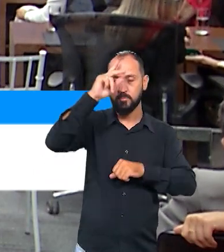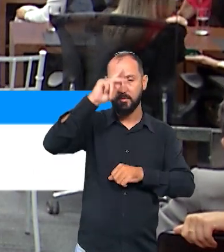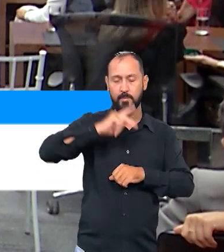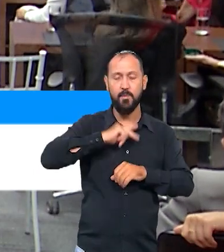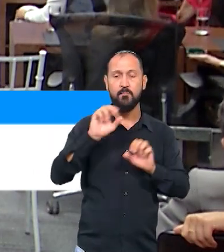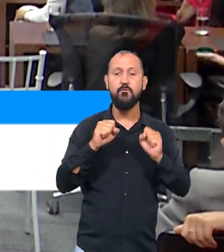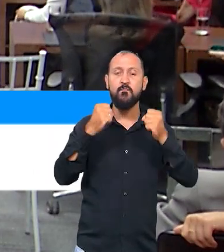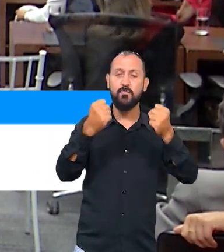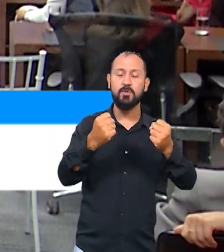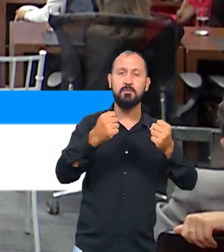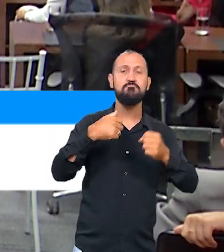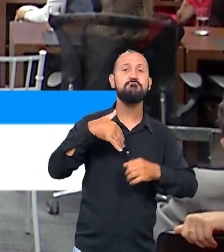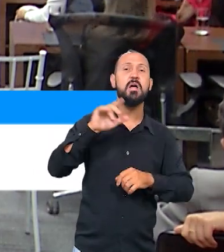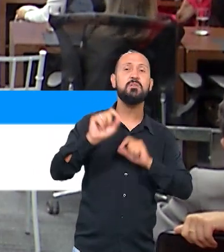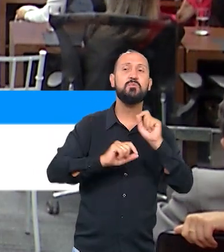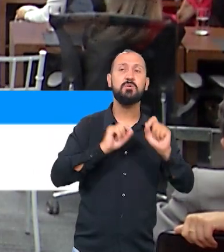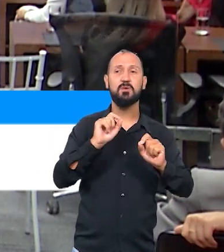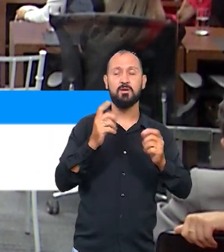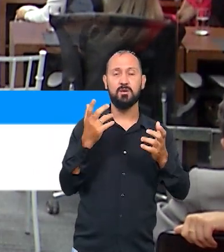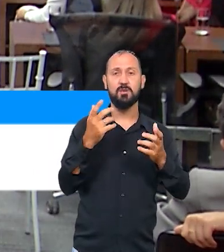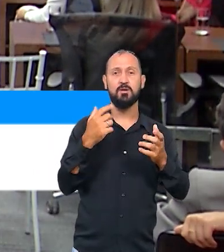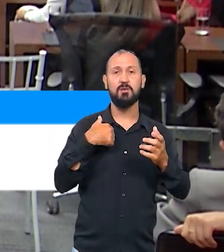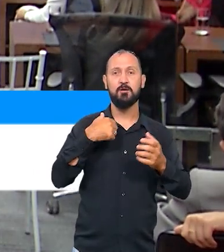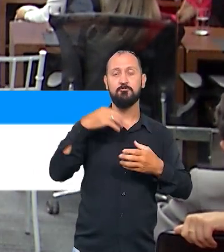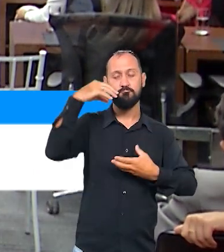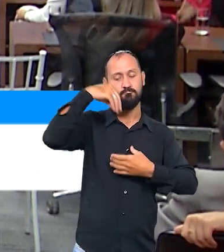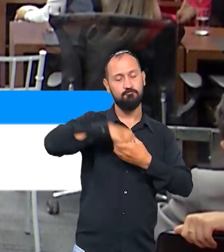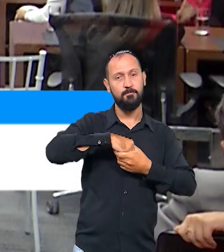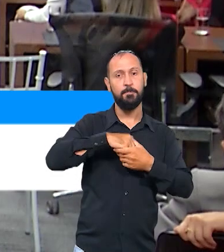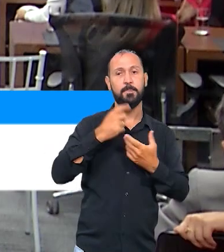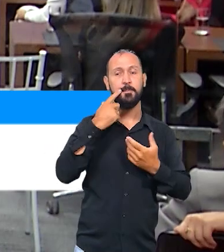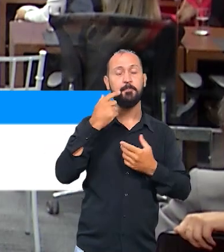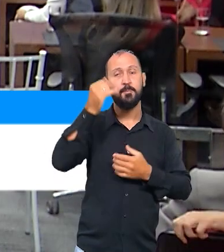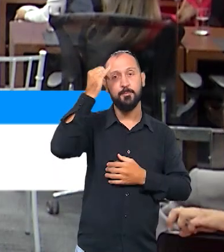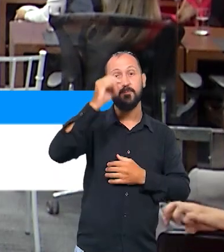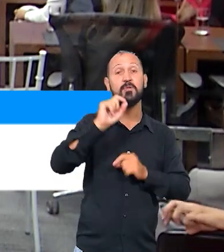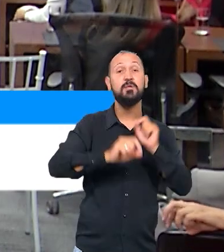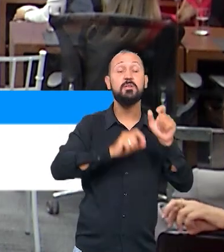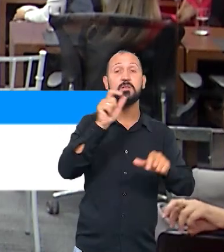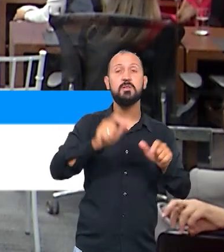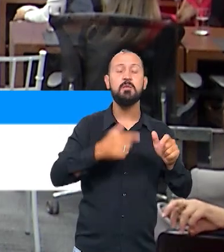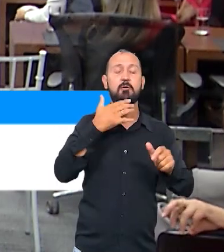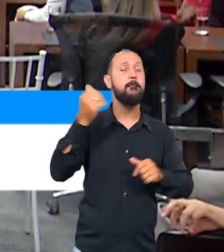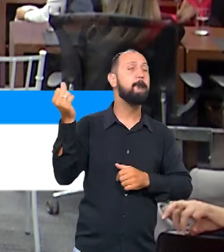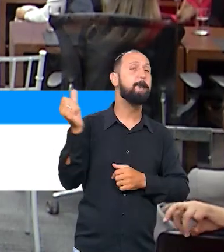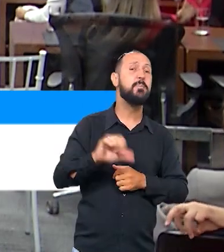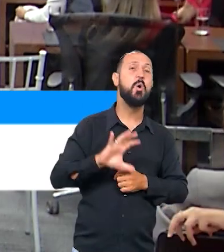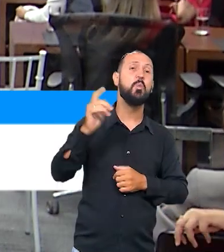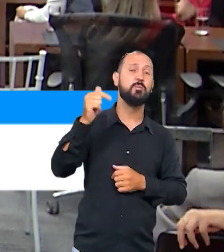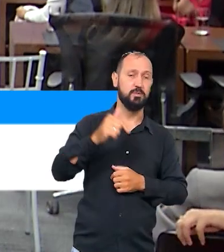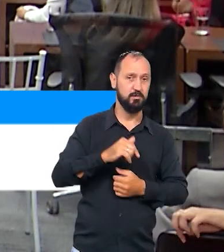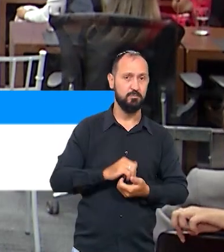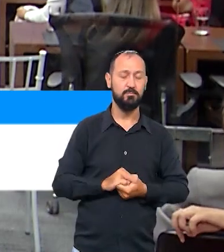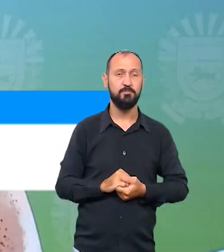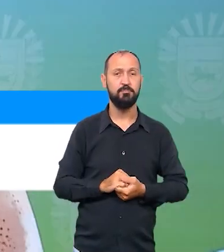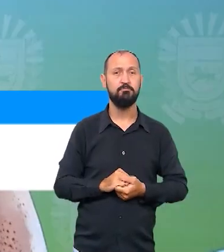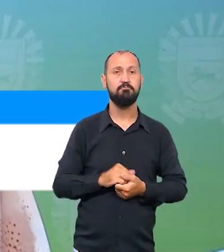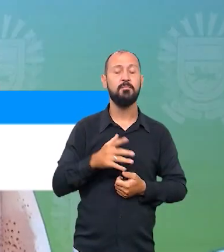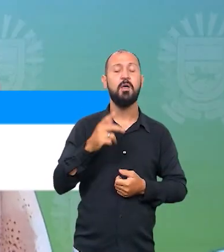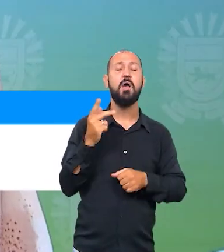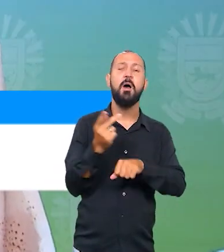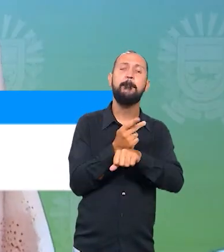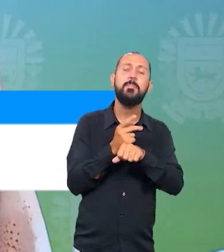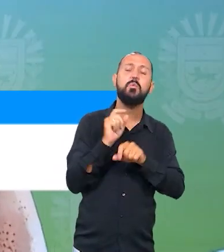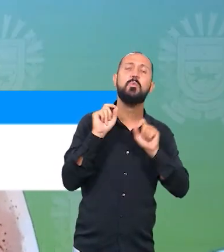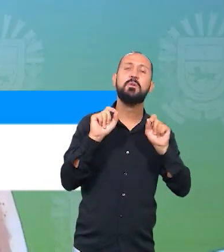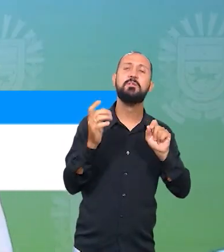e para fortalecer principalmente a autoestima, para prevenir que os piores desfechos aconteçam. A